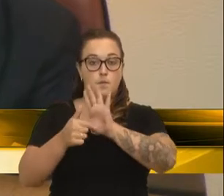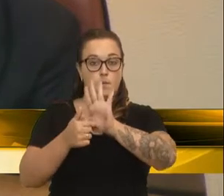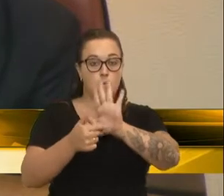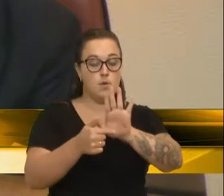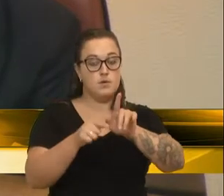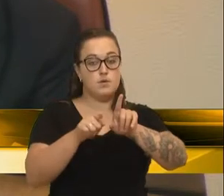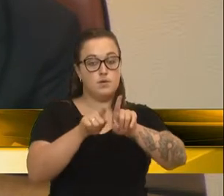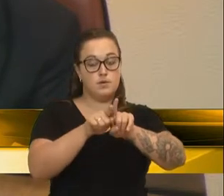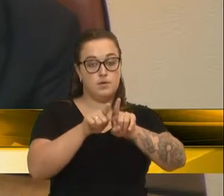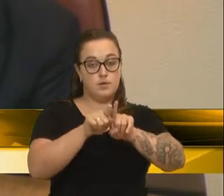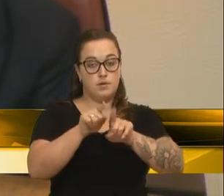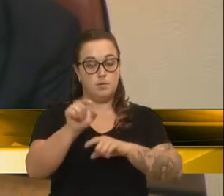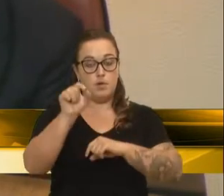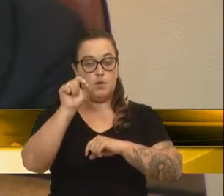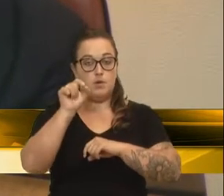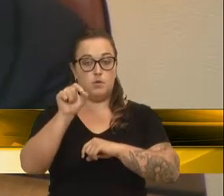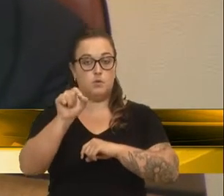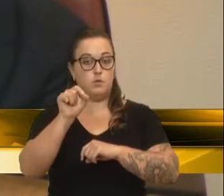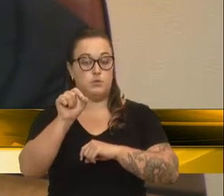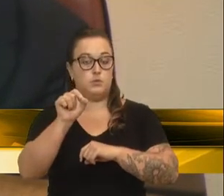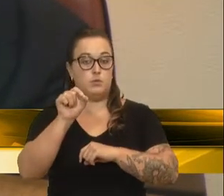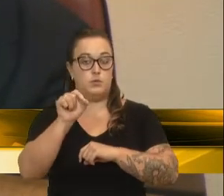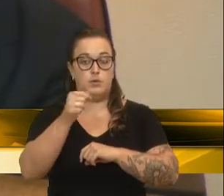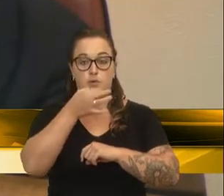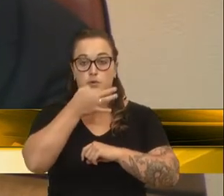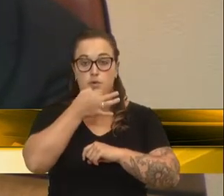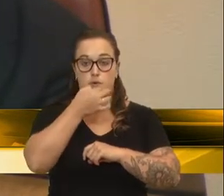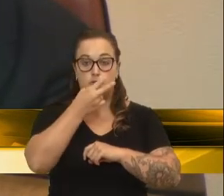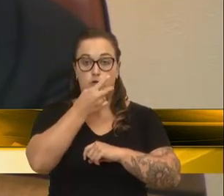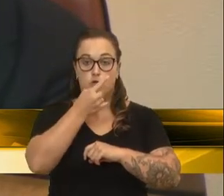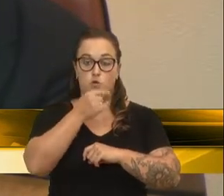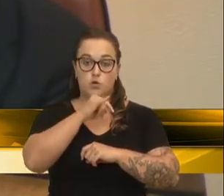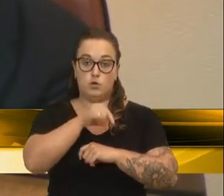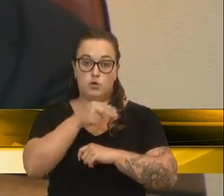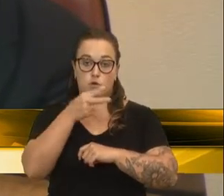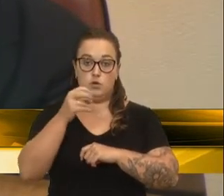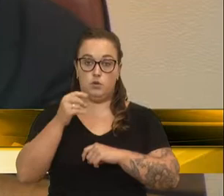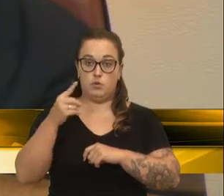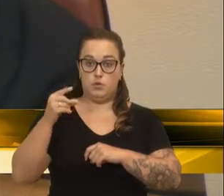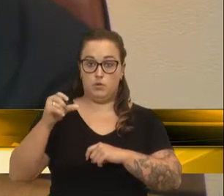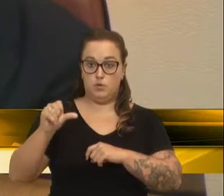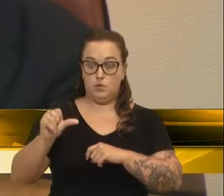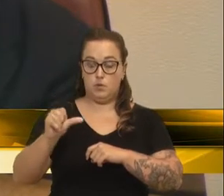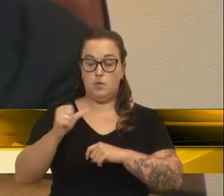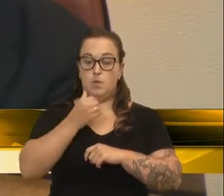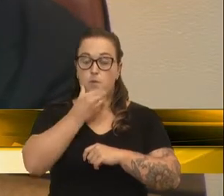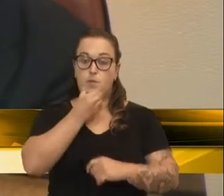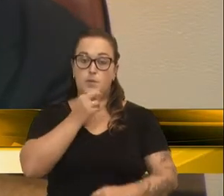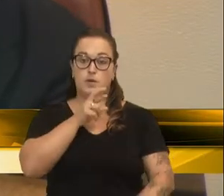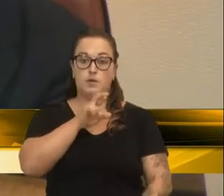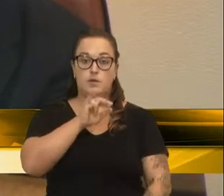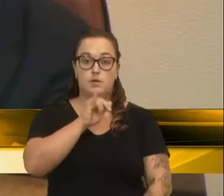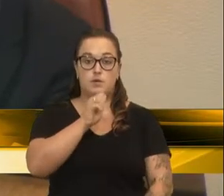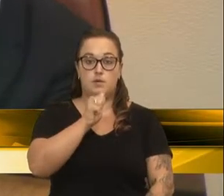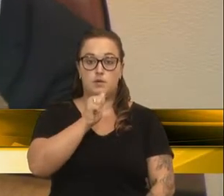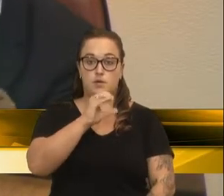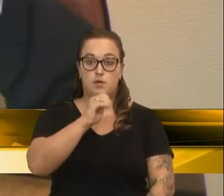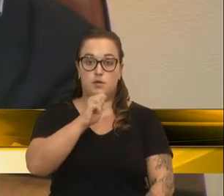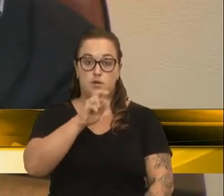do pedido. Pede deferimento. Caxias do Sul, 21 de janeiro de 2019. Ricardo Fábio de Abreu,